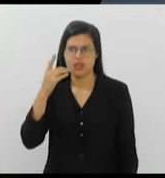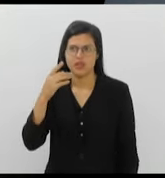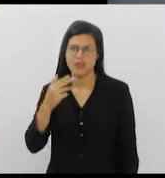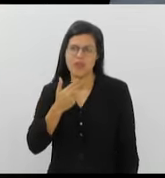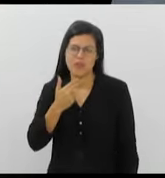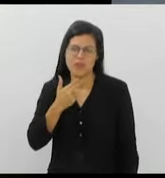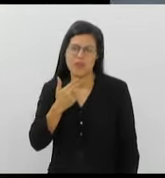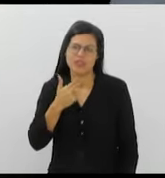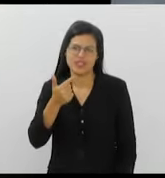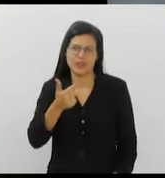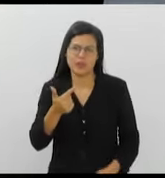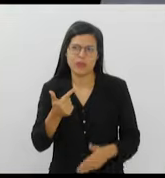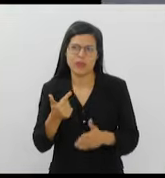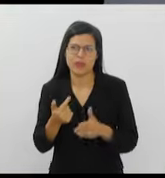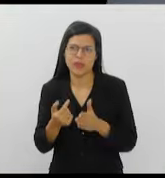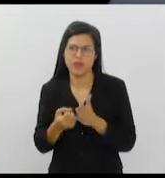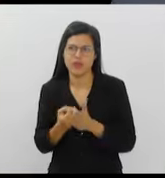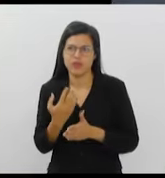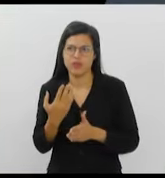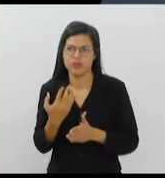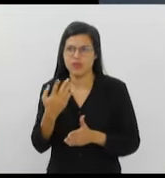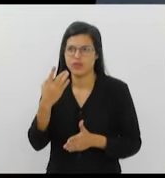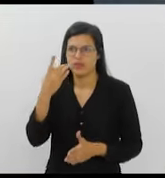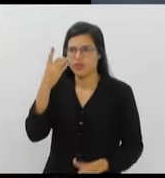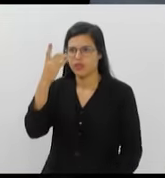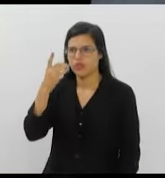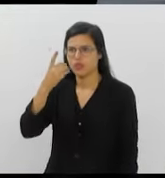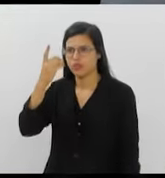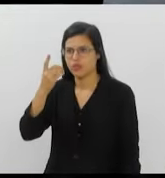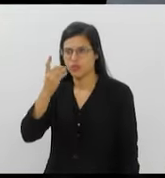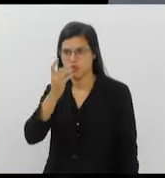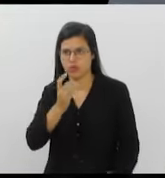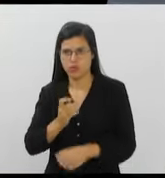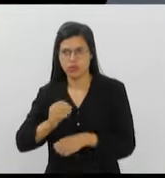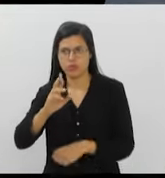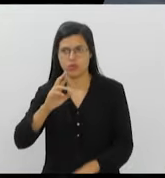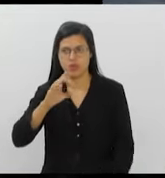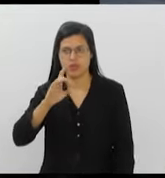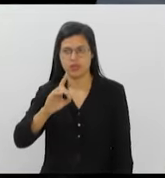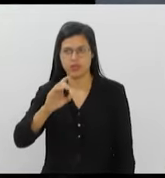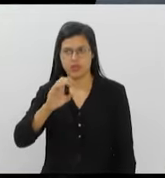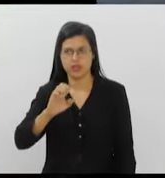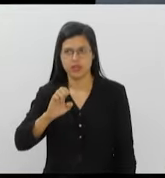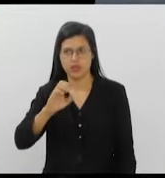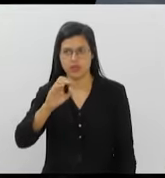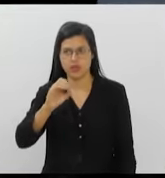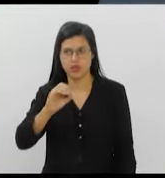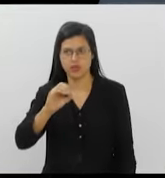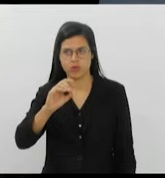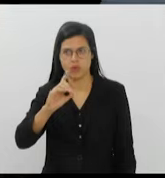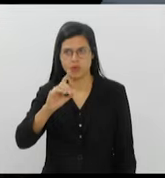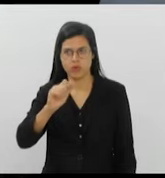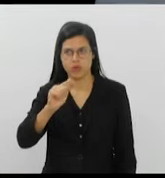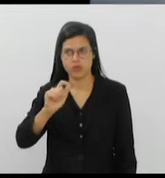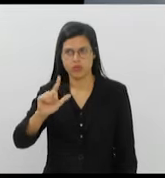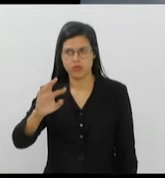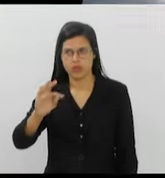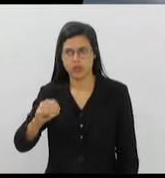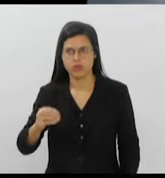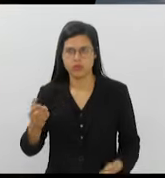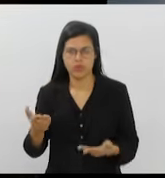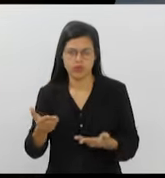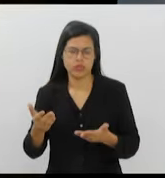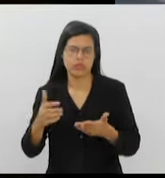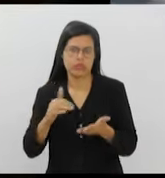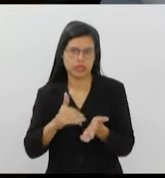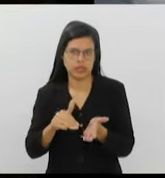está licenciado, deputado doutor Deodalto, foi absolutamente a favor, e hoje é secretário de